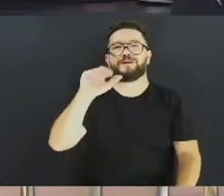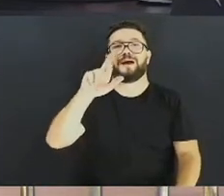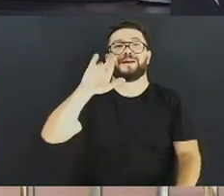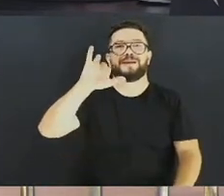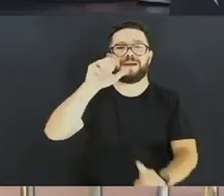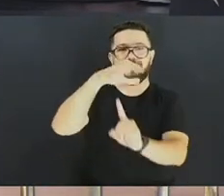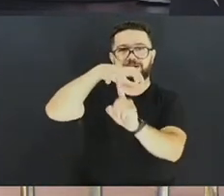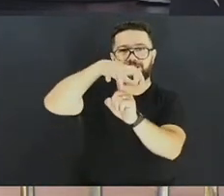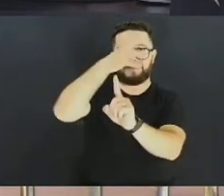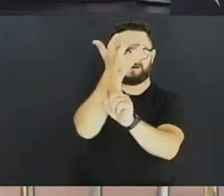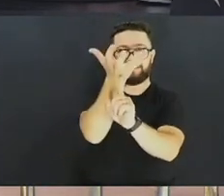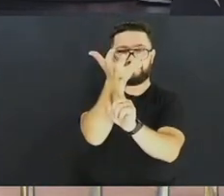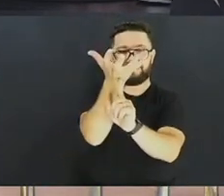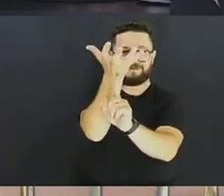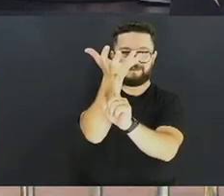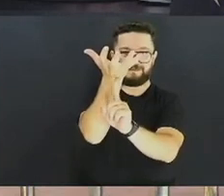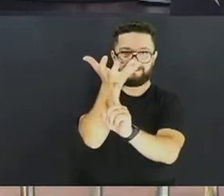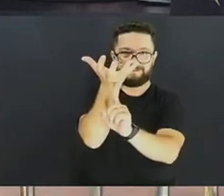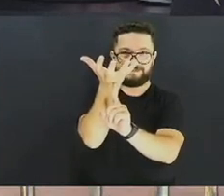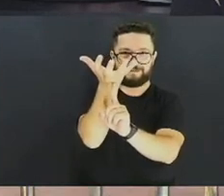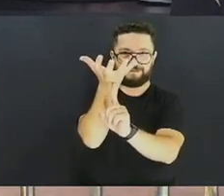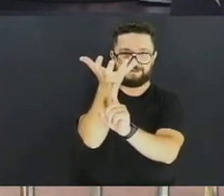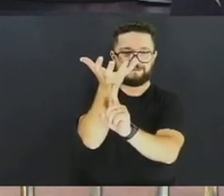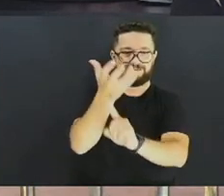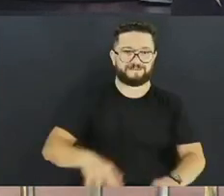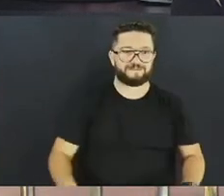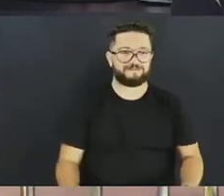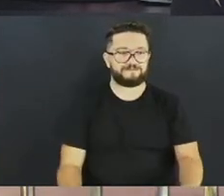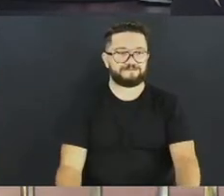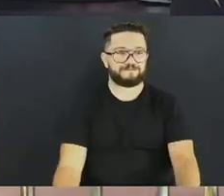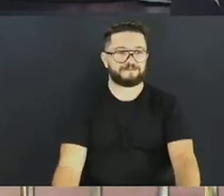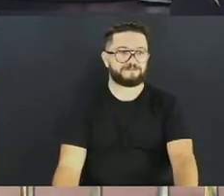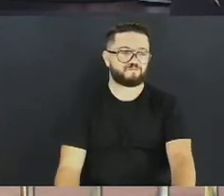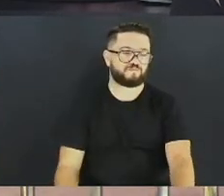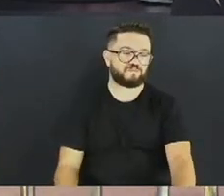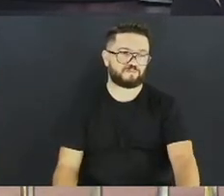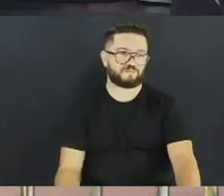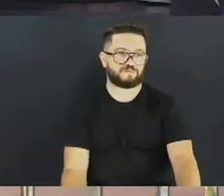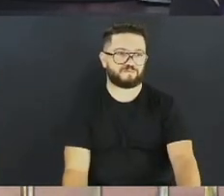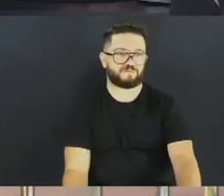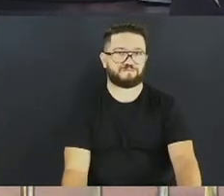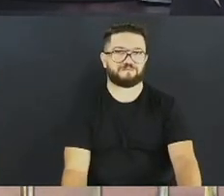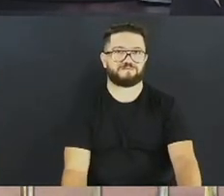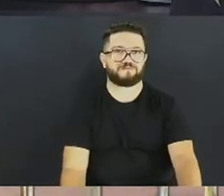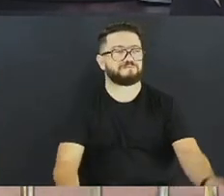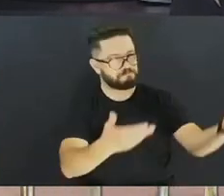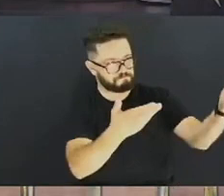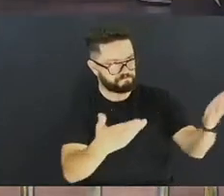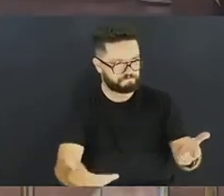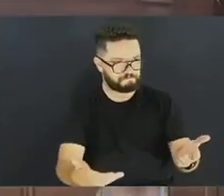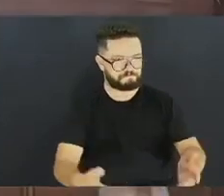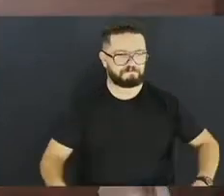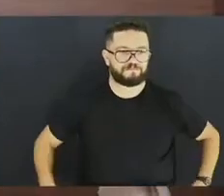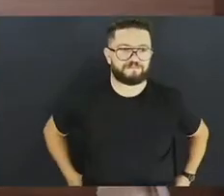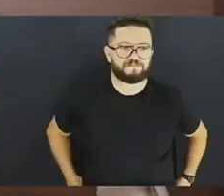vereador Hernani para que faça a saudação oficial da casa e conceda a palavra ao convidado. Vereador Hernani, com a palavra